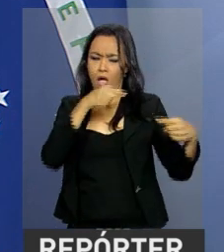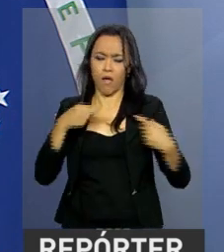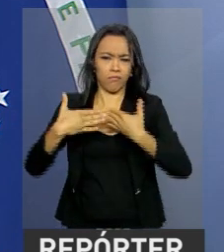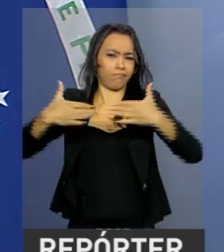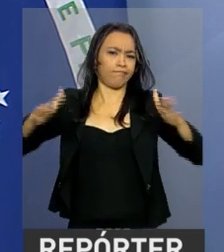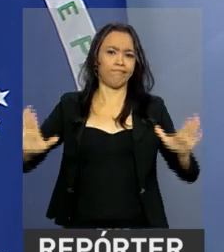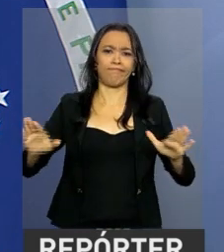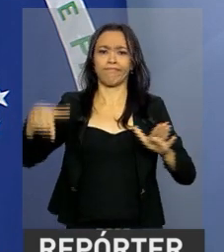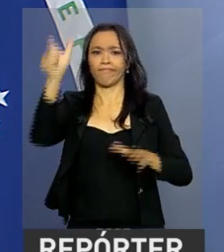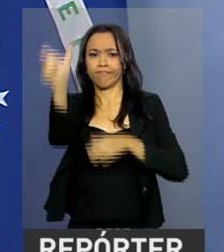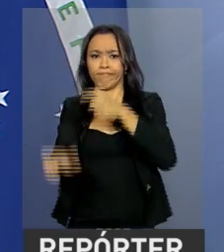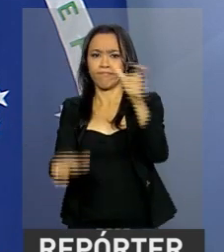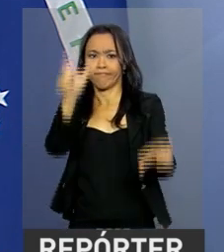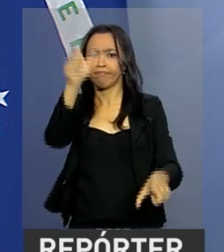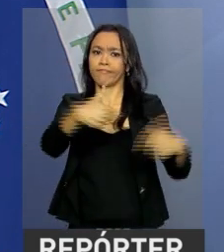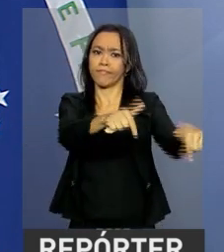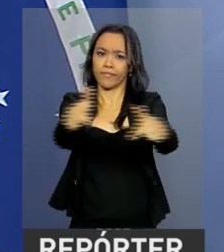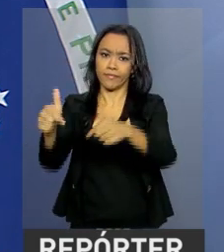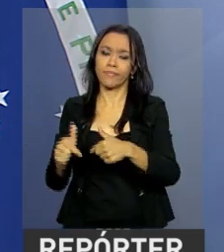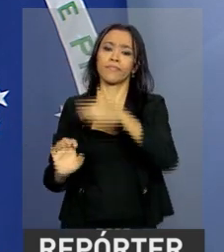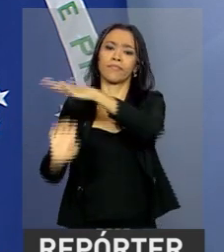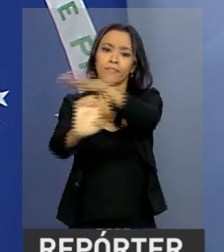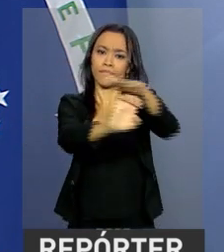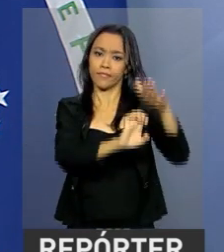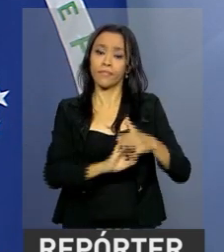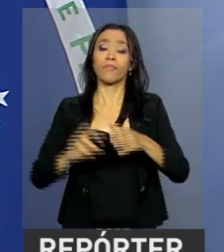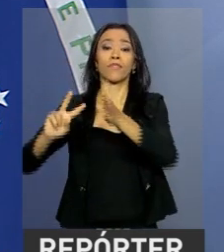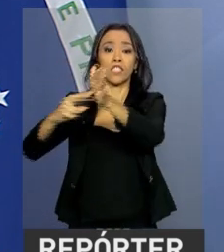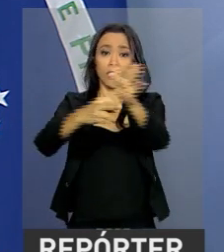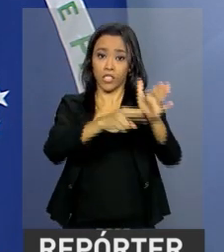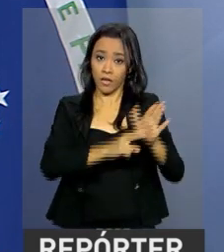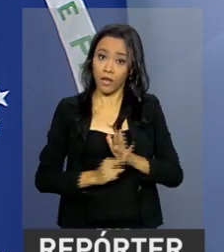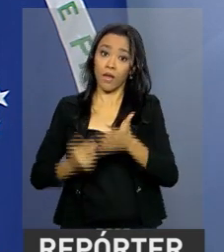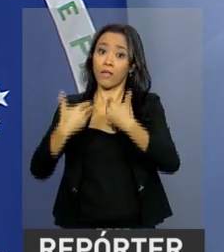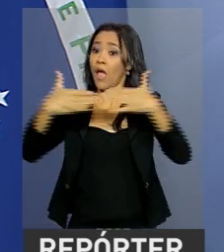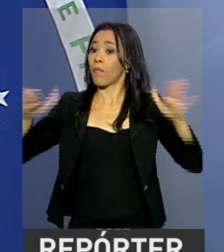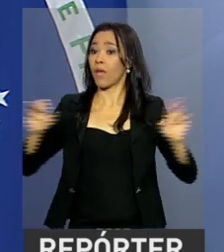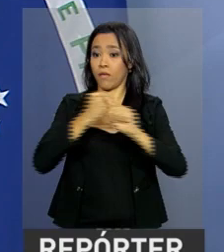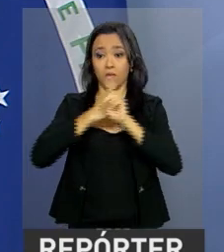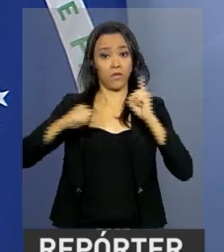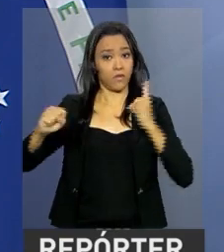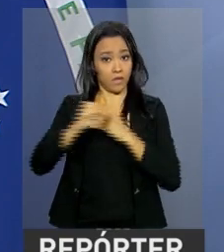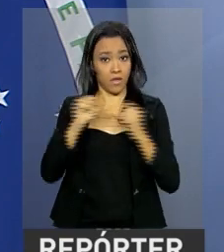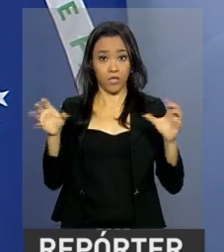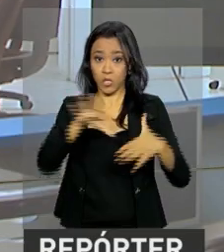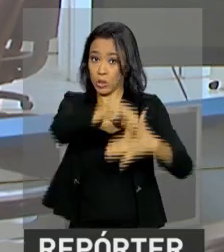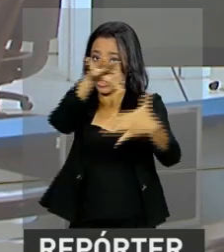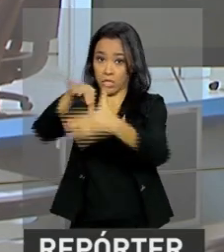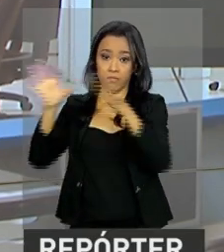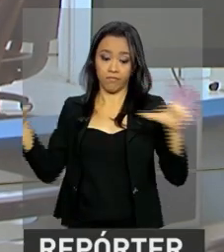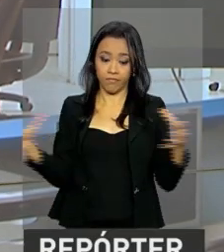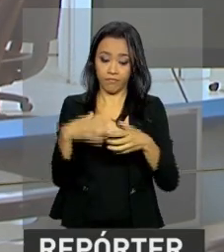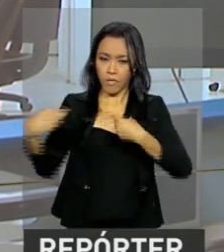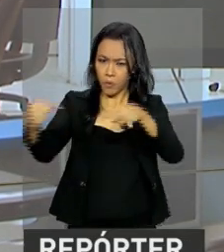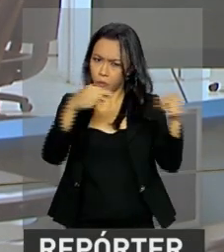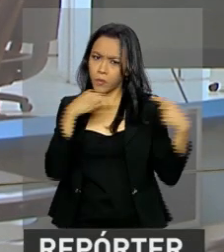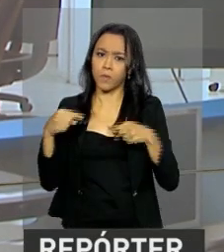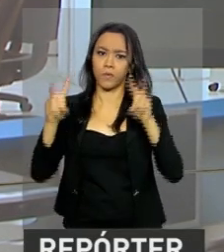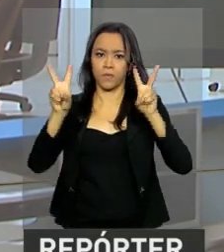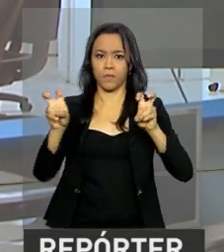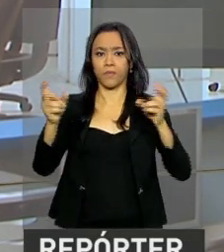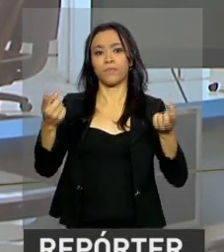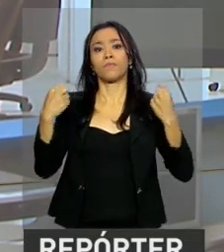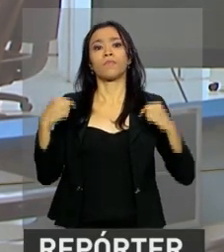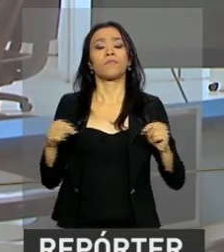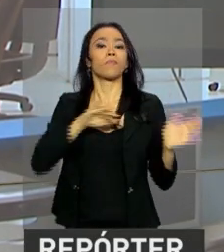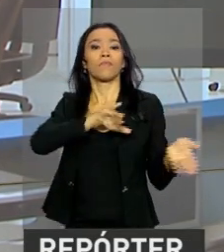trabalhadores, empresários, centrais sindicais, sociedade civil, bem como com as lideranças políticas. O Brasil vai